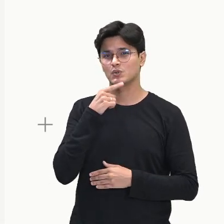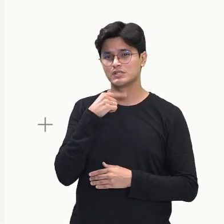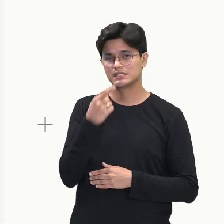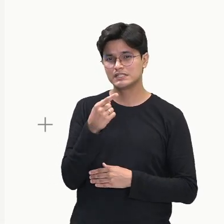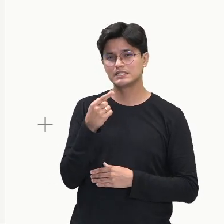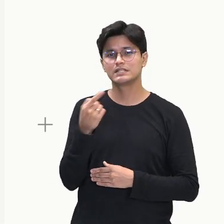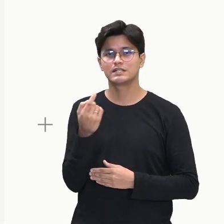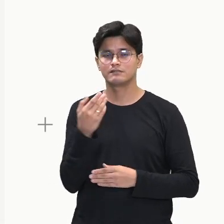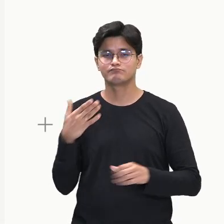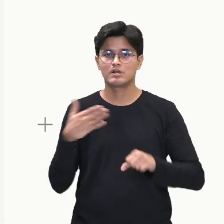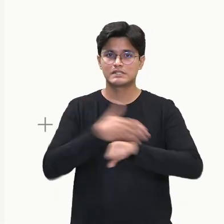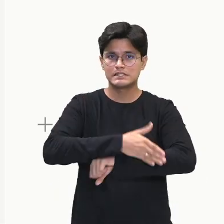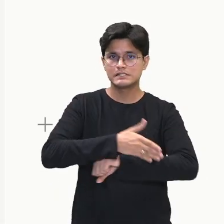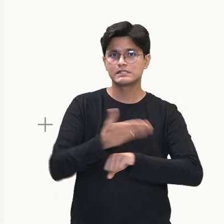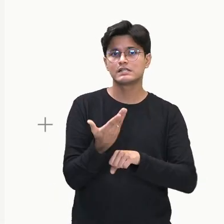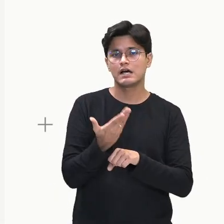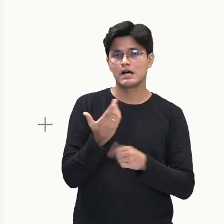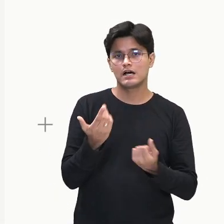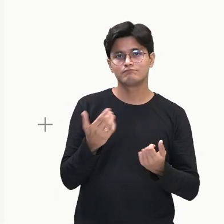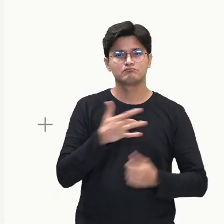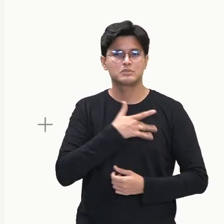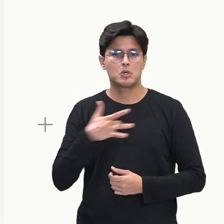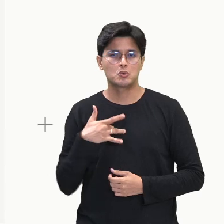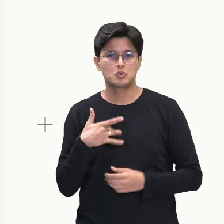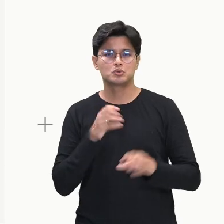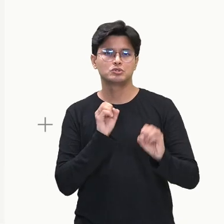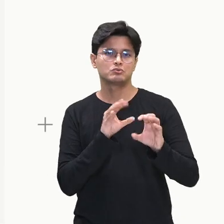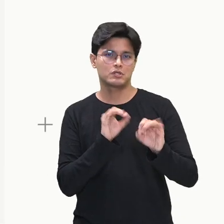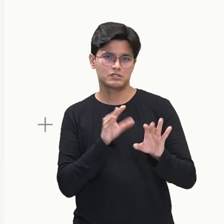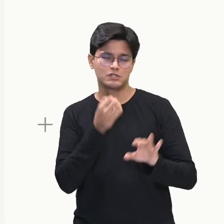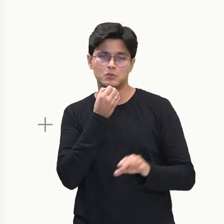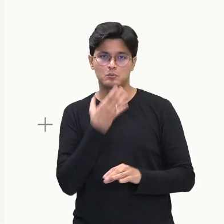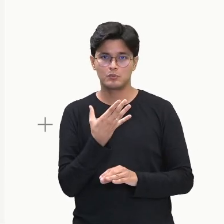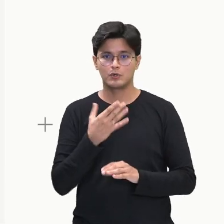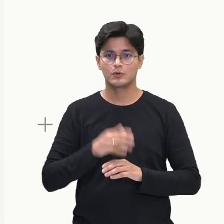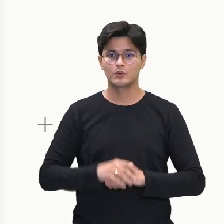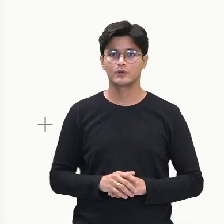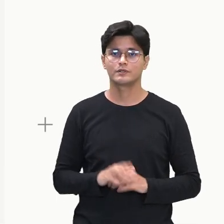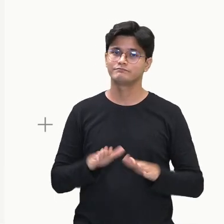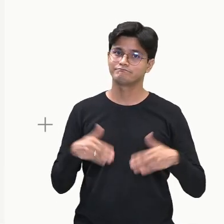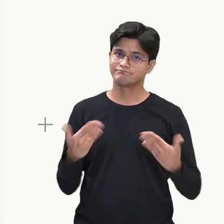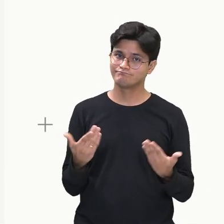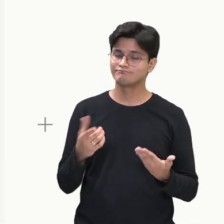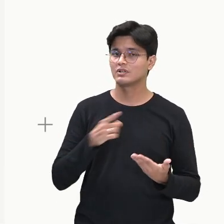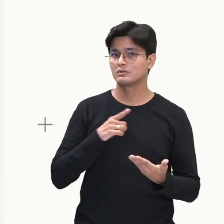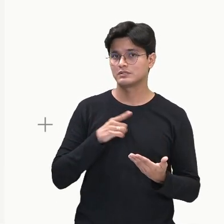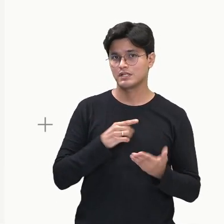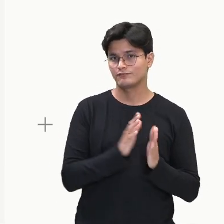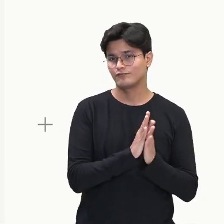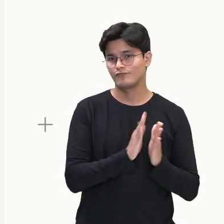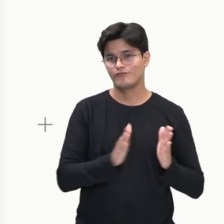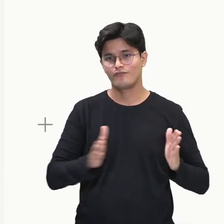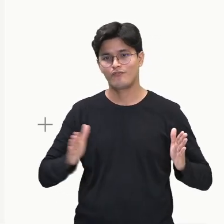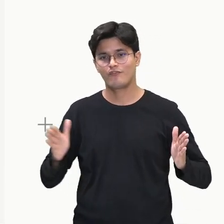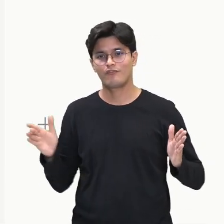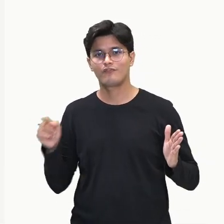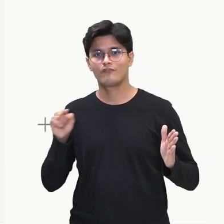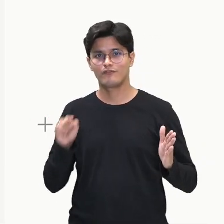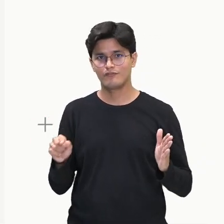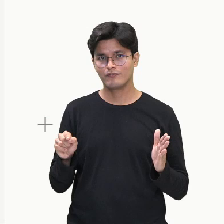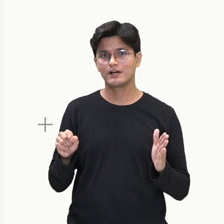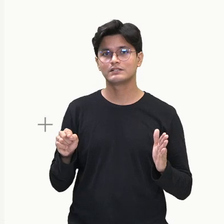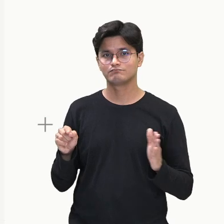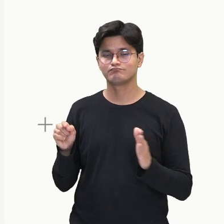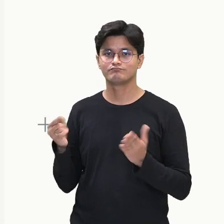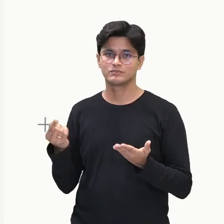isso? Então vejam que isso tudo é um ciclo de condições, de ações e de consequências dessas